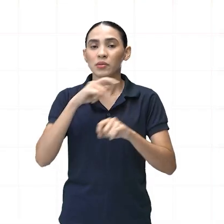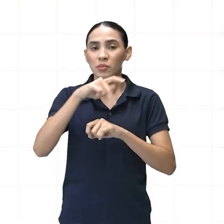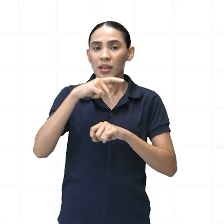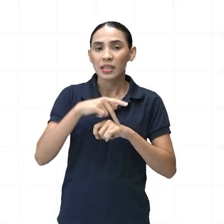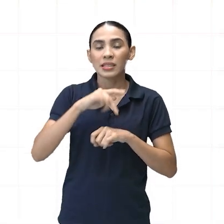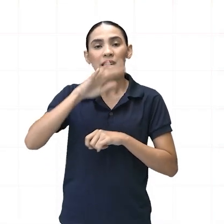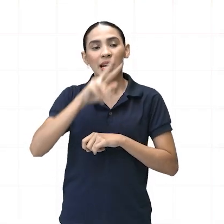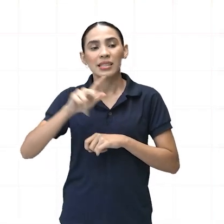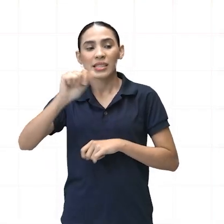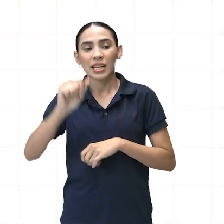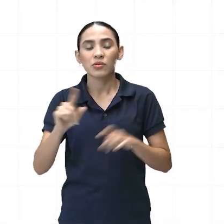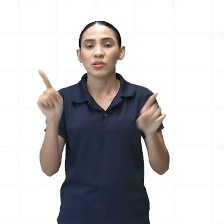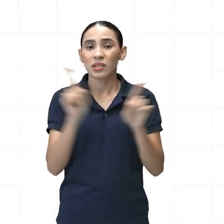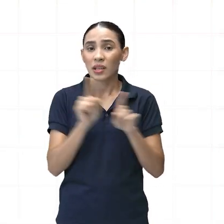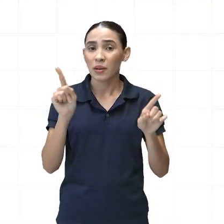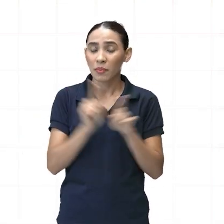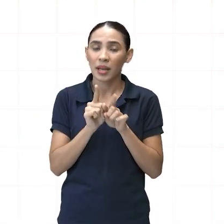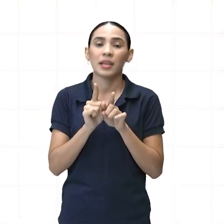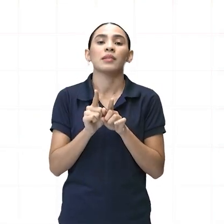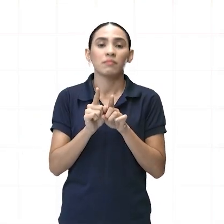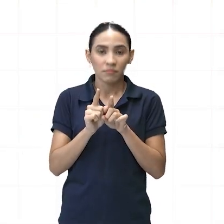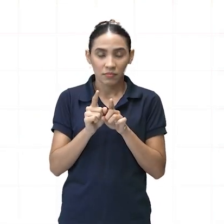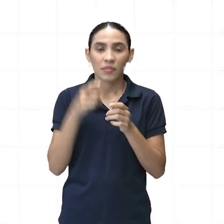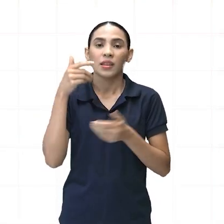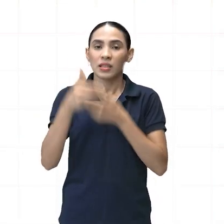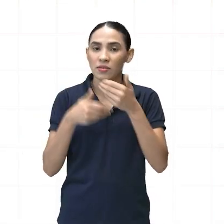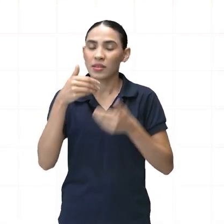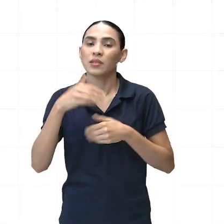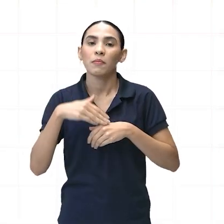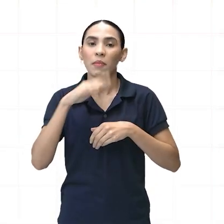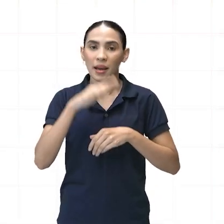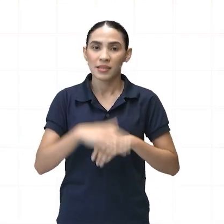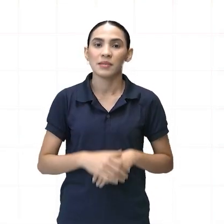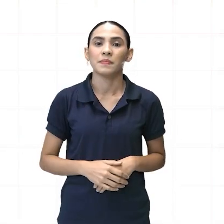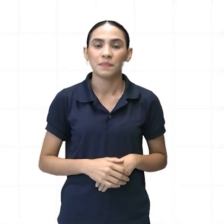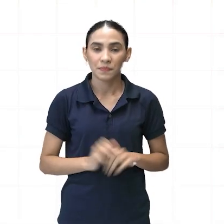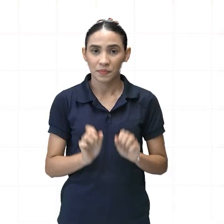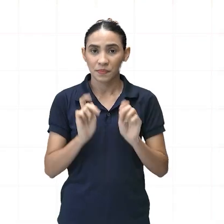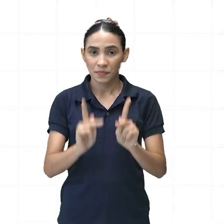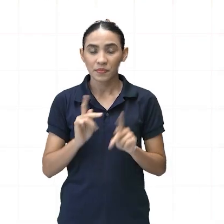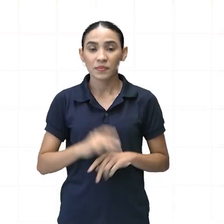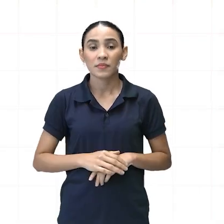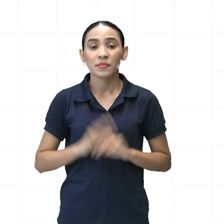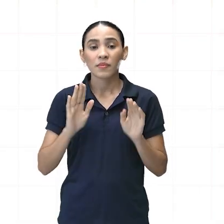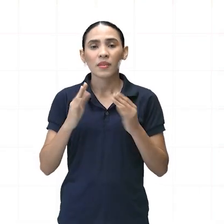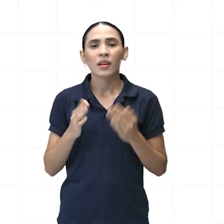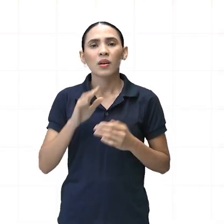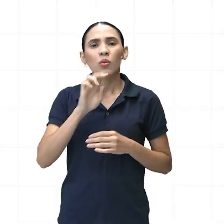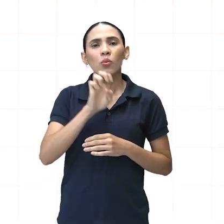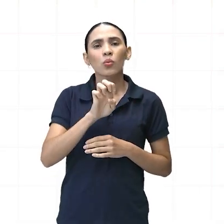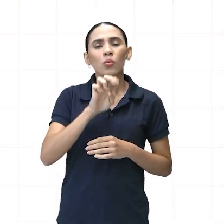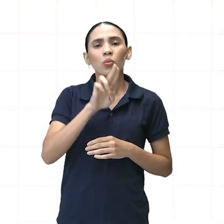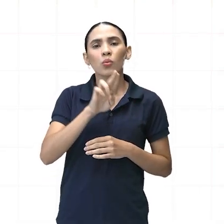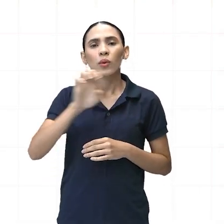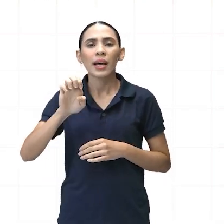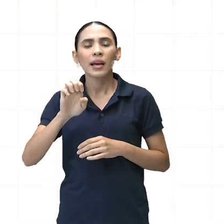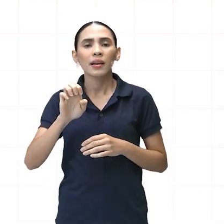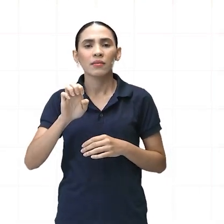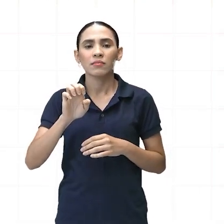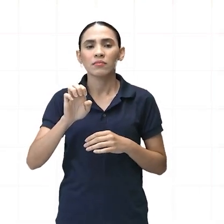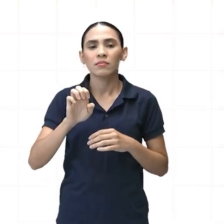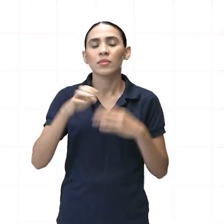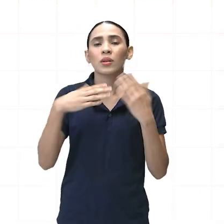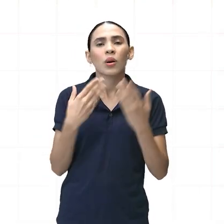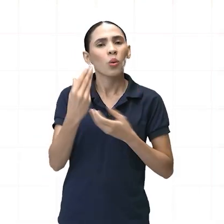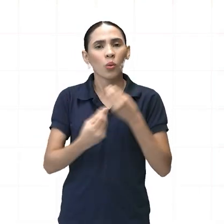países asiáticos também estão se desenvolvendo cada vez mais, ok? E a União Europeia, como é que a gente observa